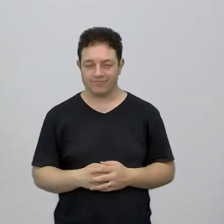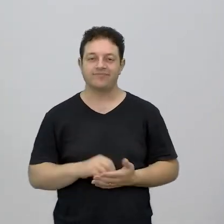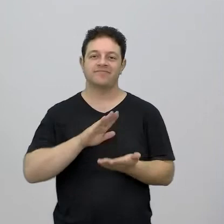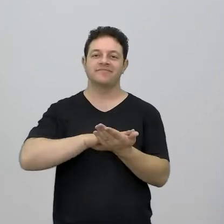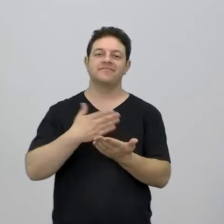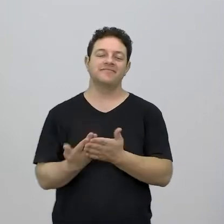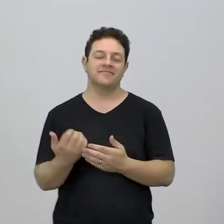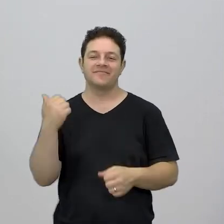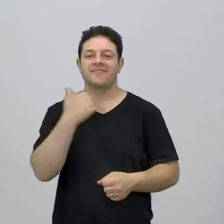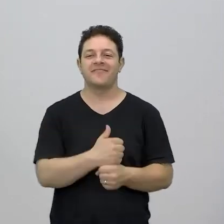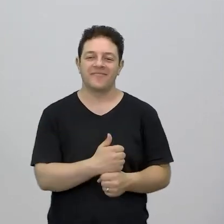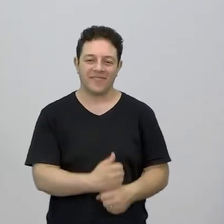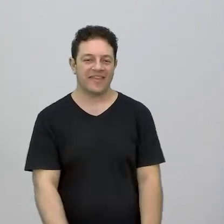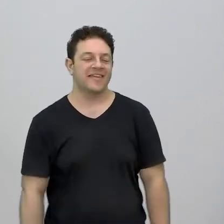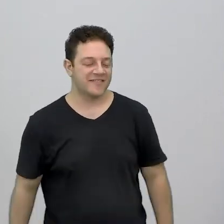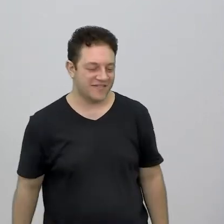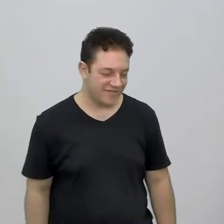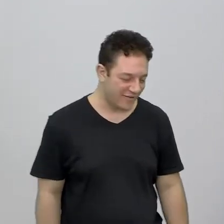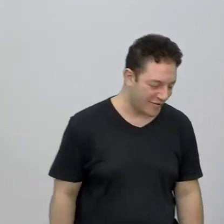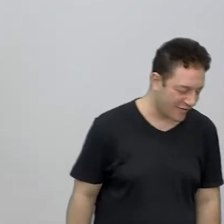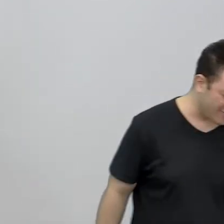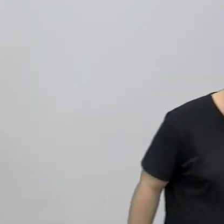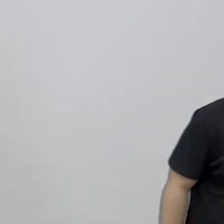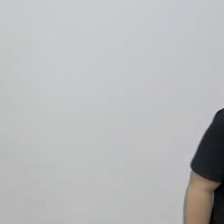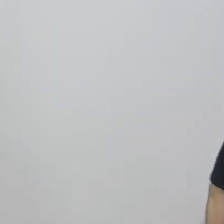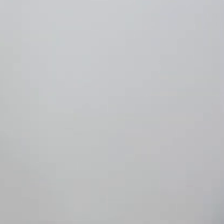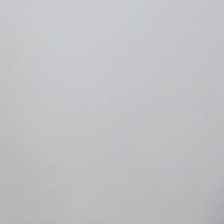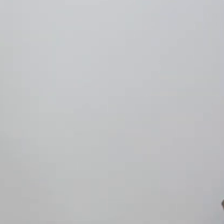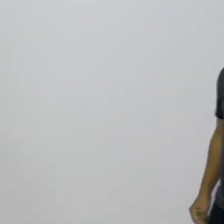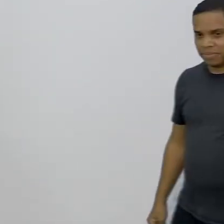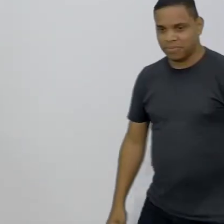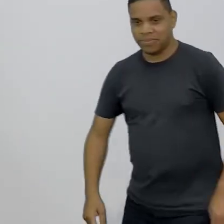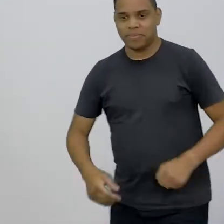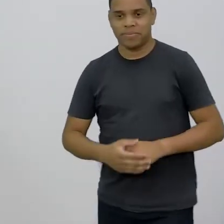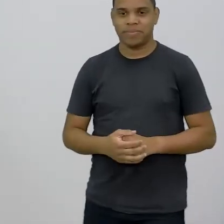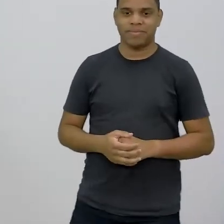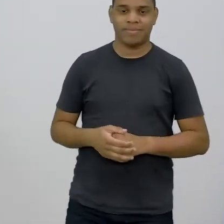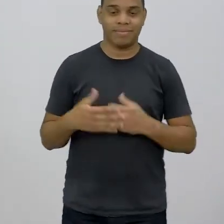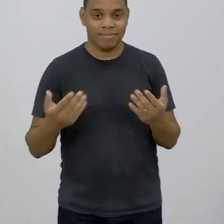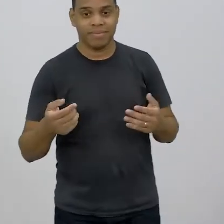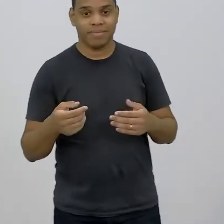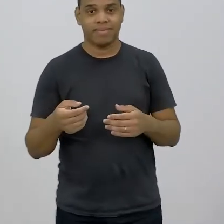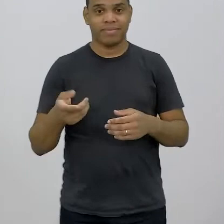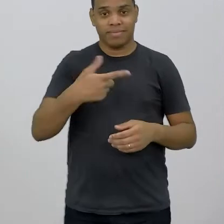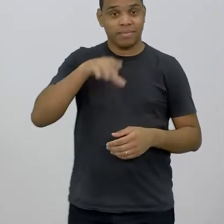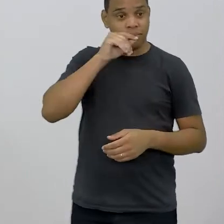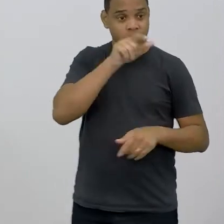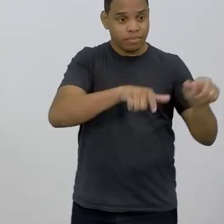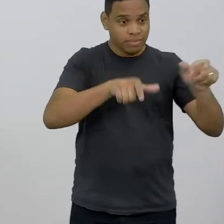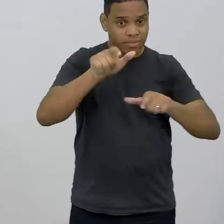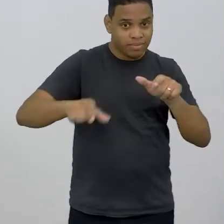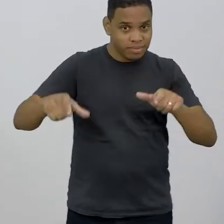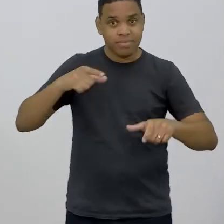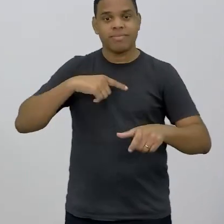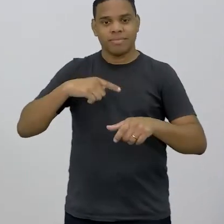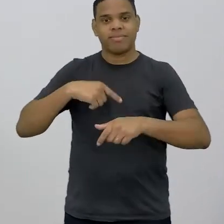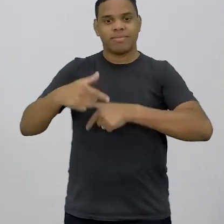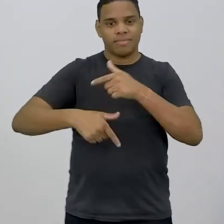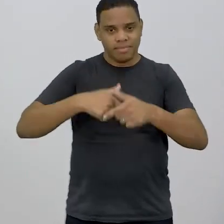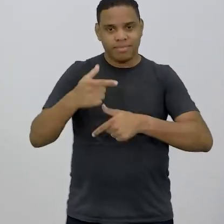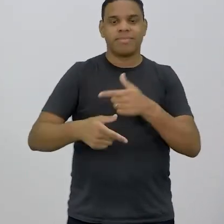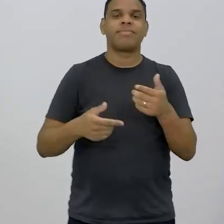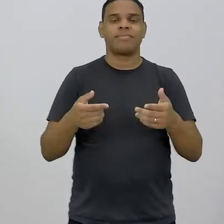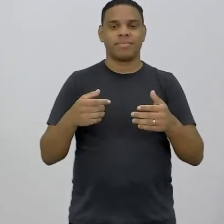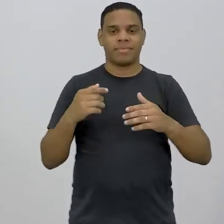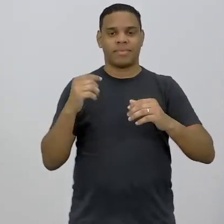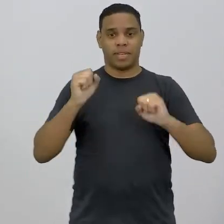era objetivamente alienada nesse processo de produção, né? Esses trabalhadores todos dispostos ali na